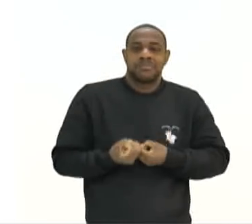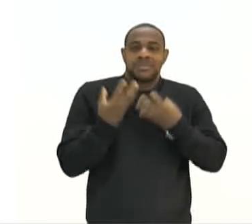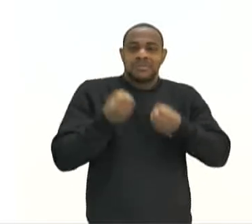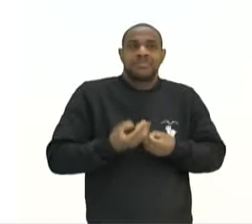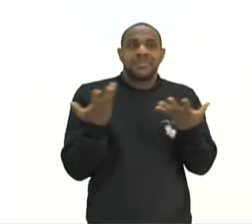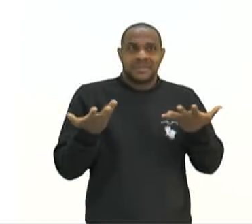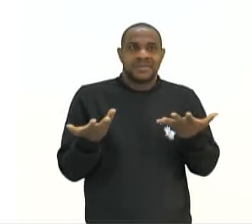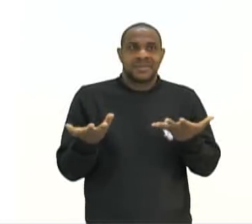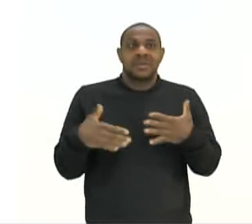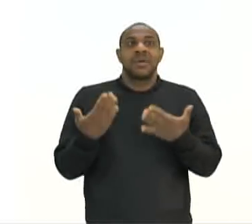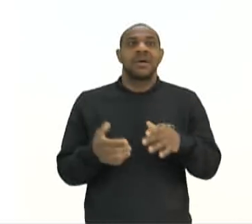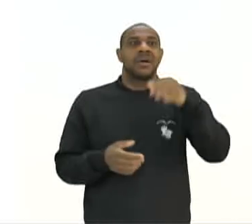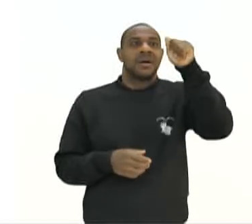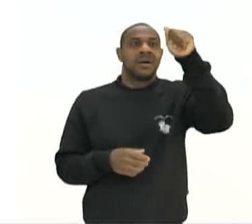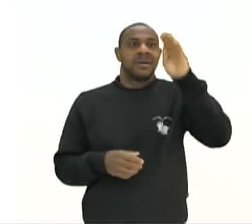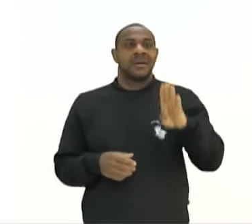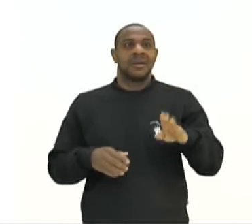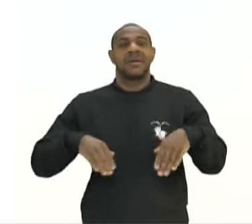A or letter B?